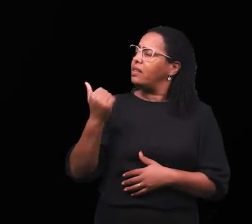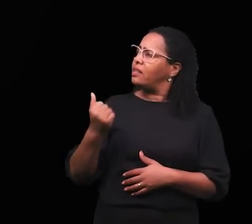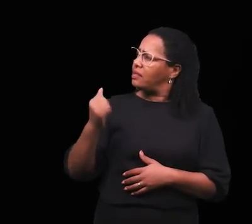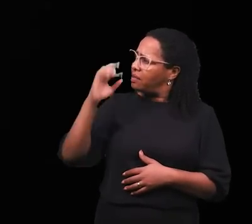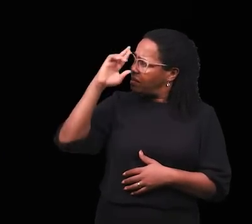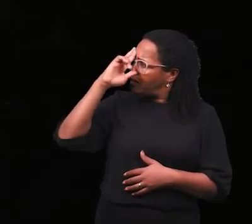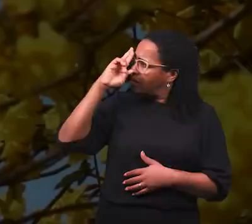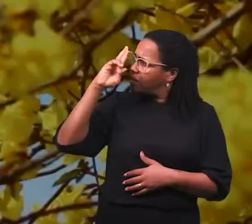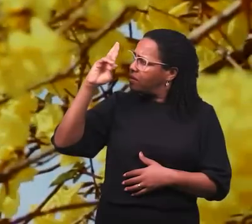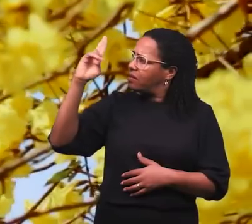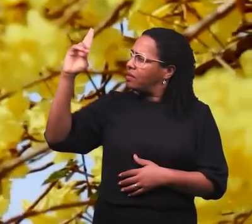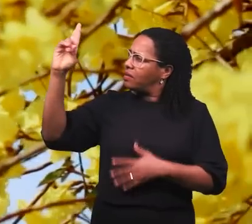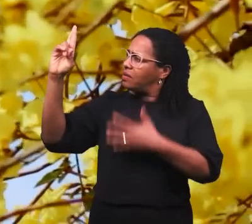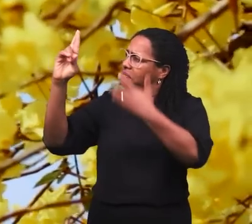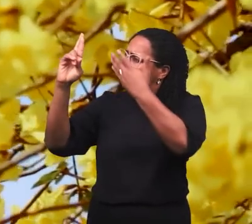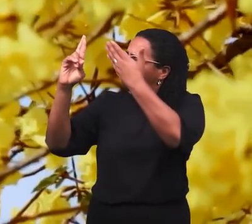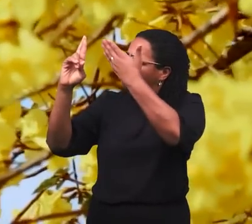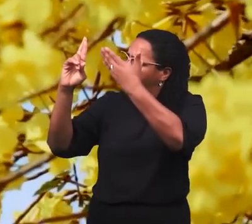Senhor.